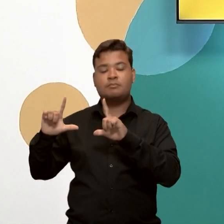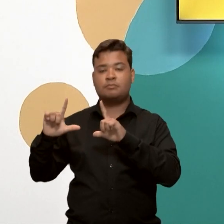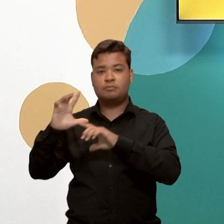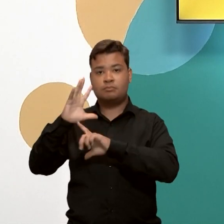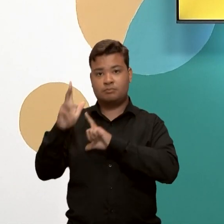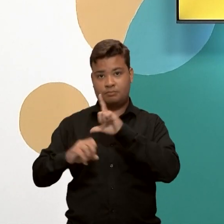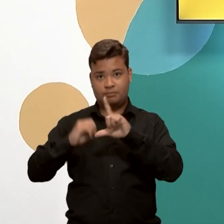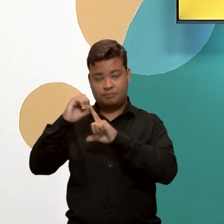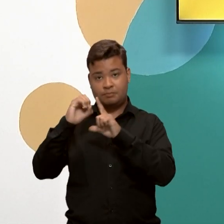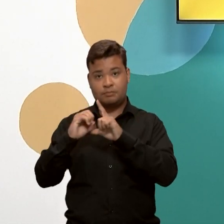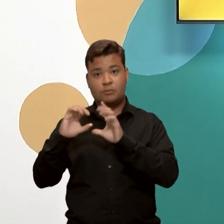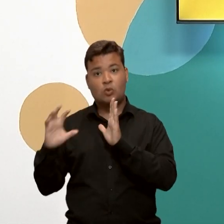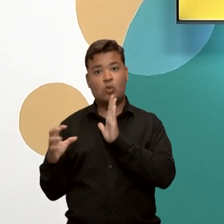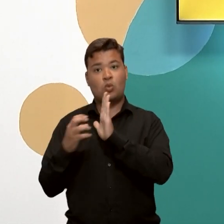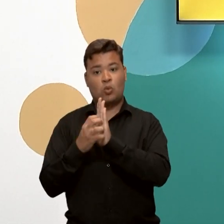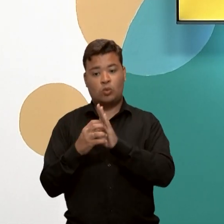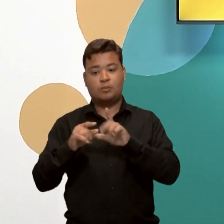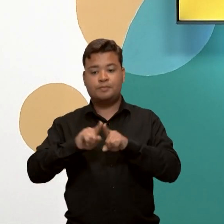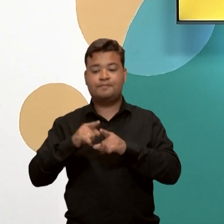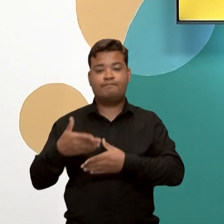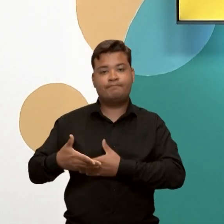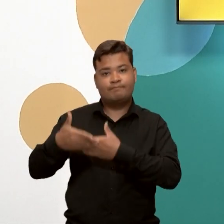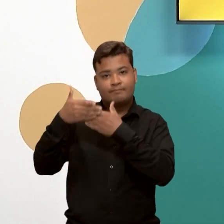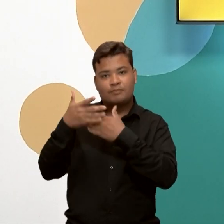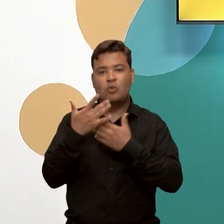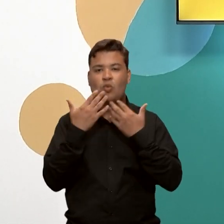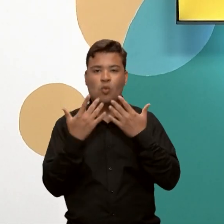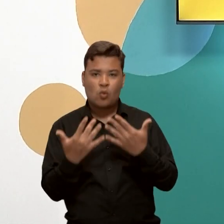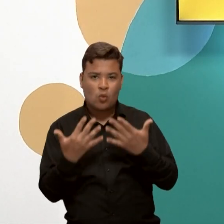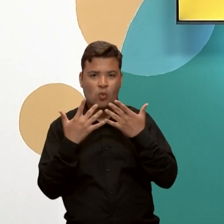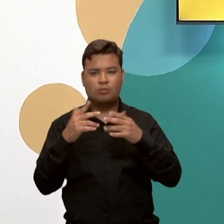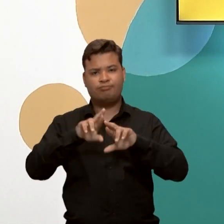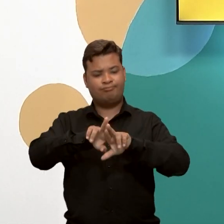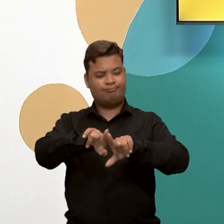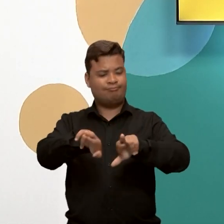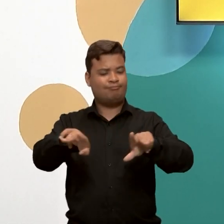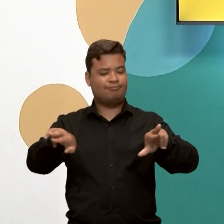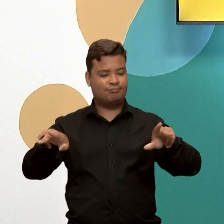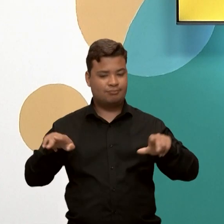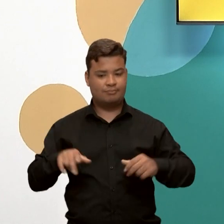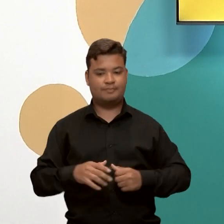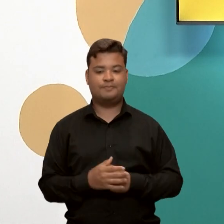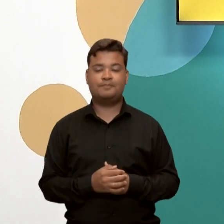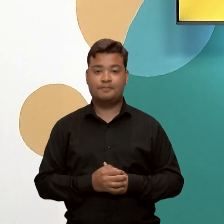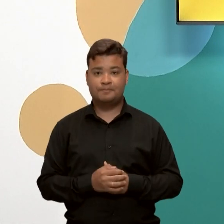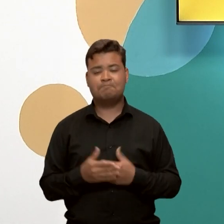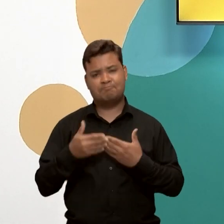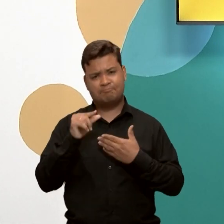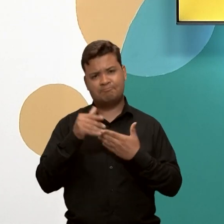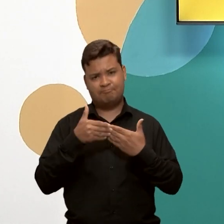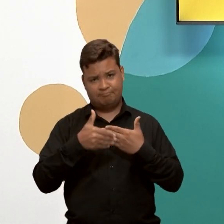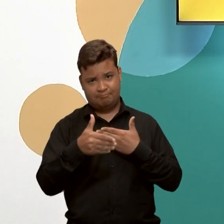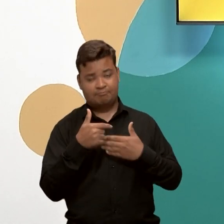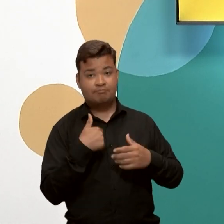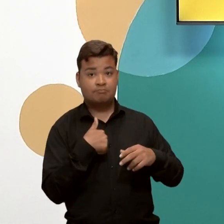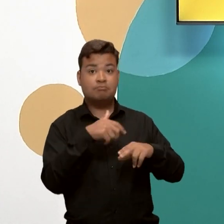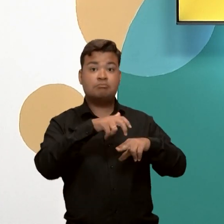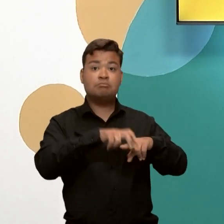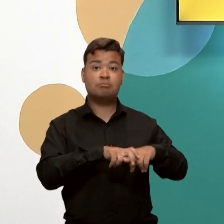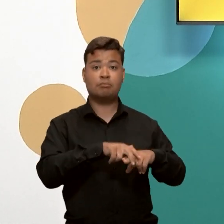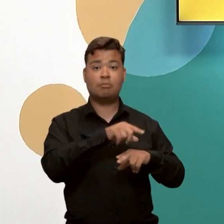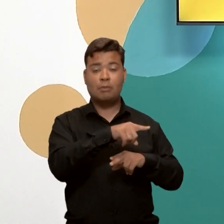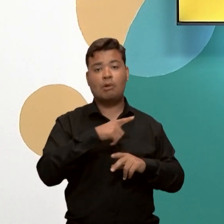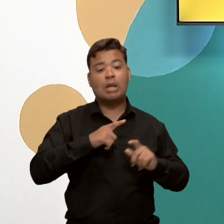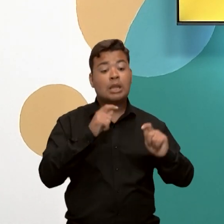e uma parede colorida com tonalidades verdes, vermelho, amarelo. Daqui a pouco eu me encaminho, me sento para começar